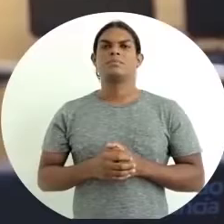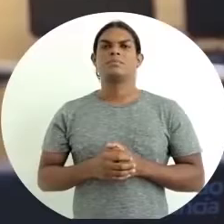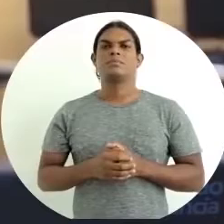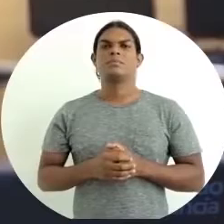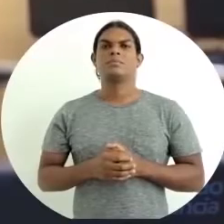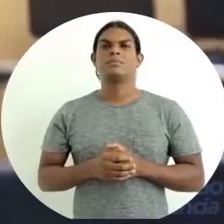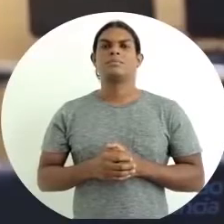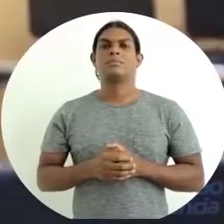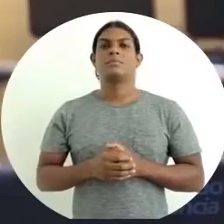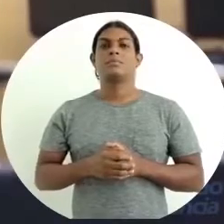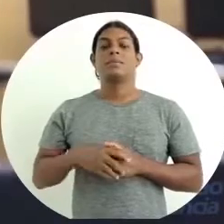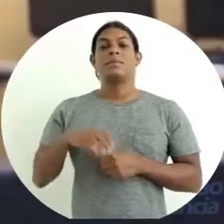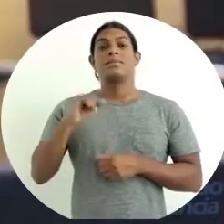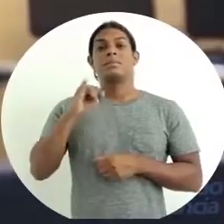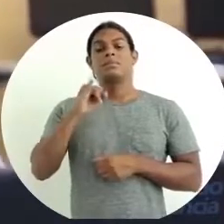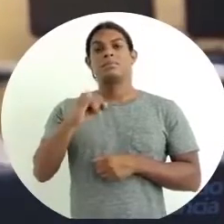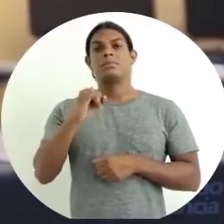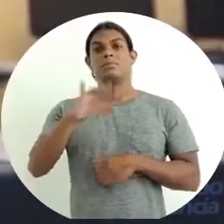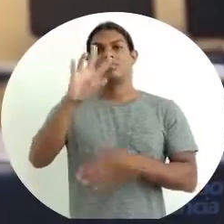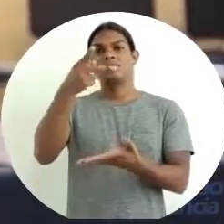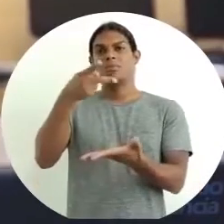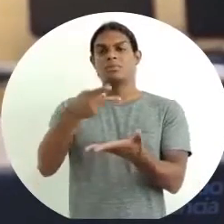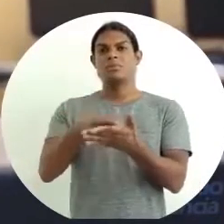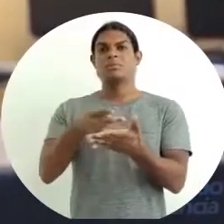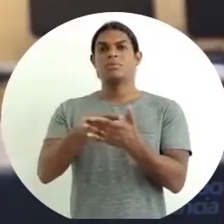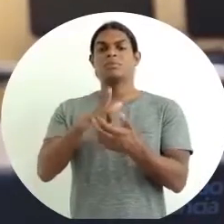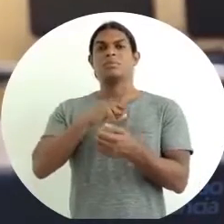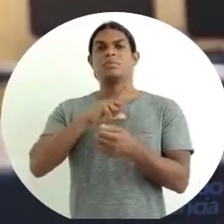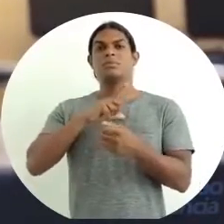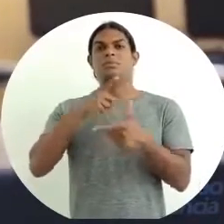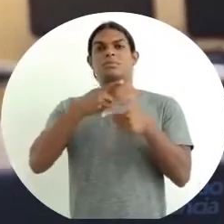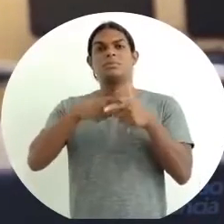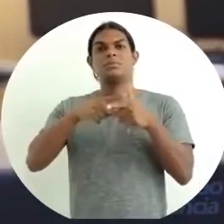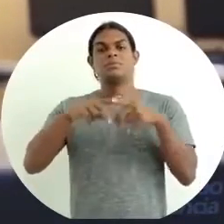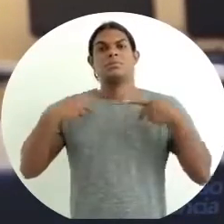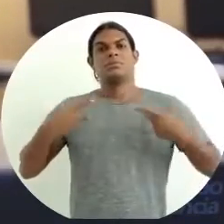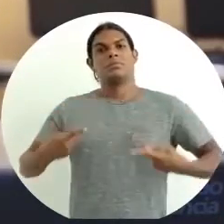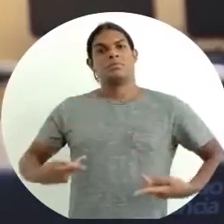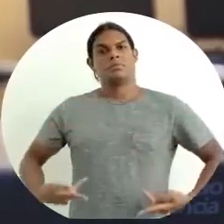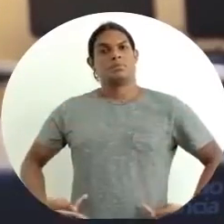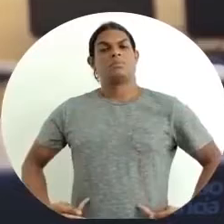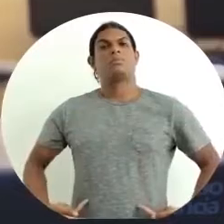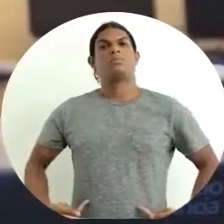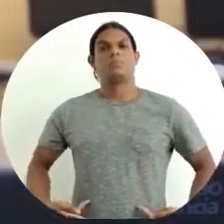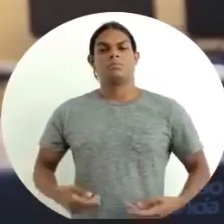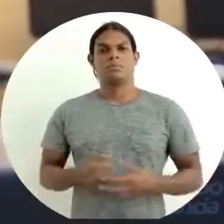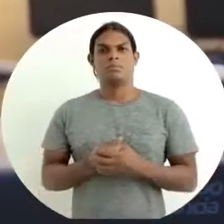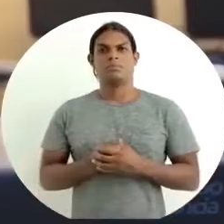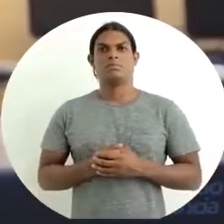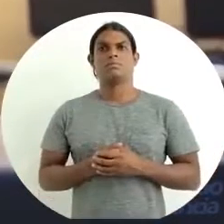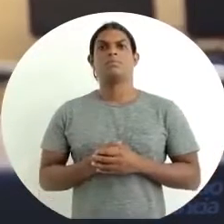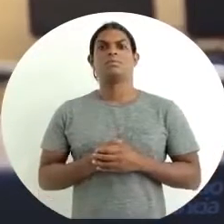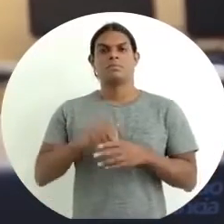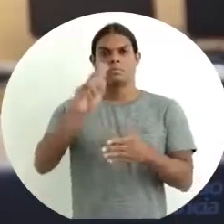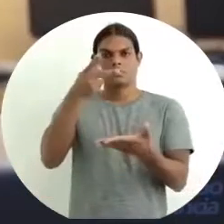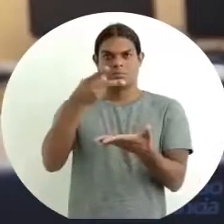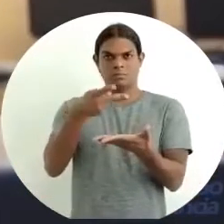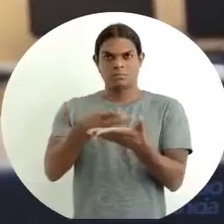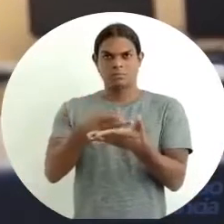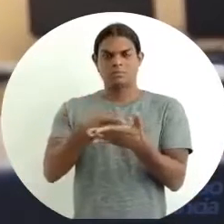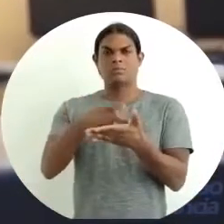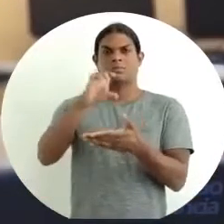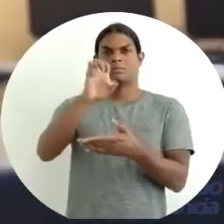inclusive, haver produzido uma lesão que exige atenção médica para sua recuperação. Então, é um acidente